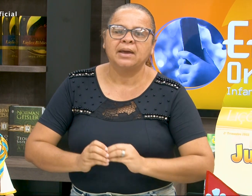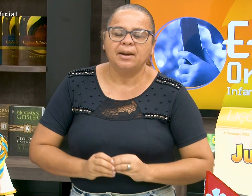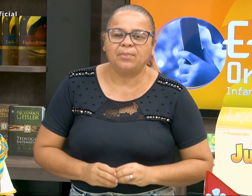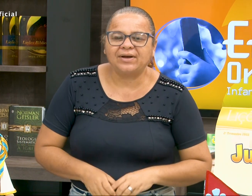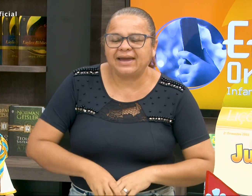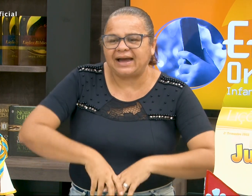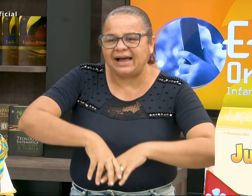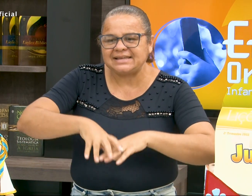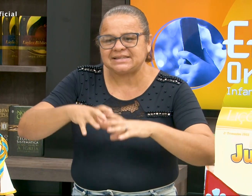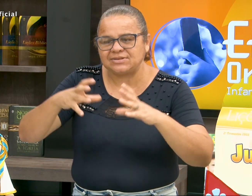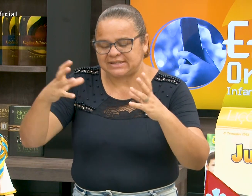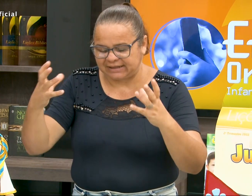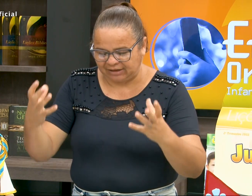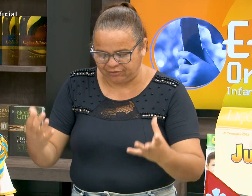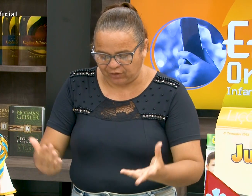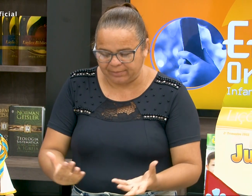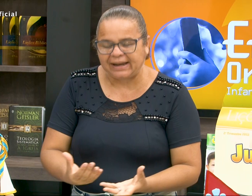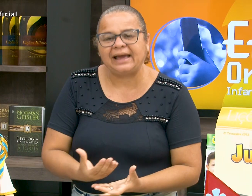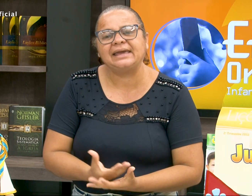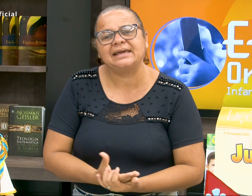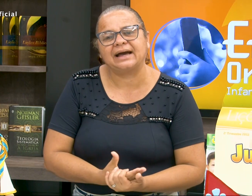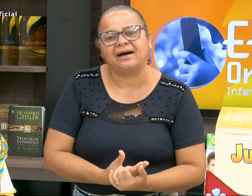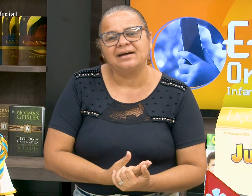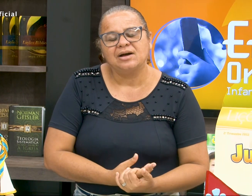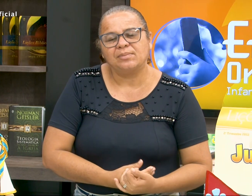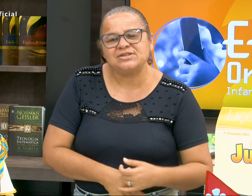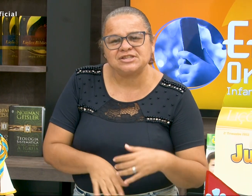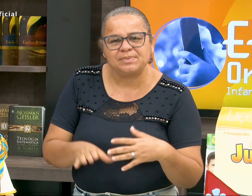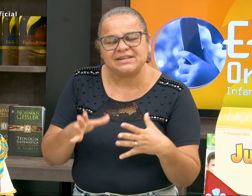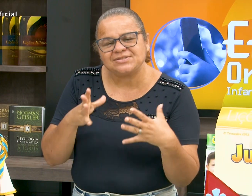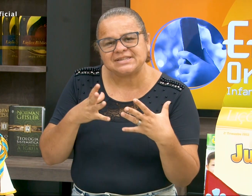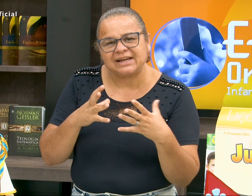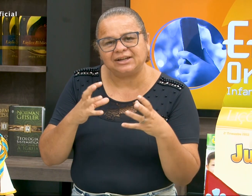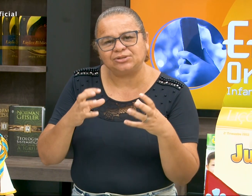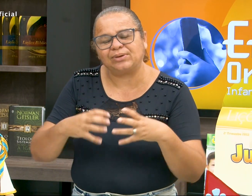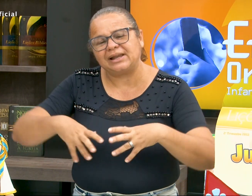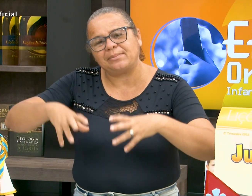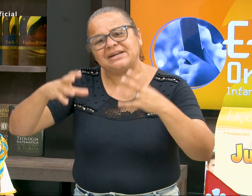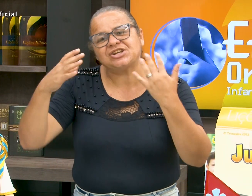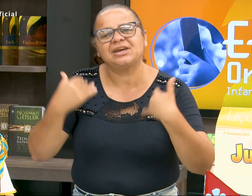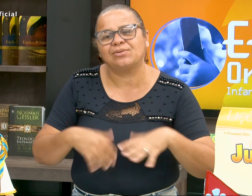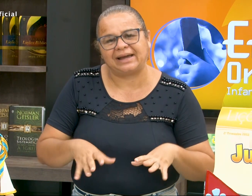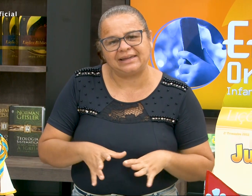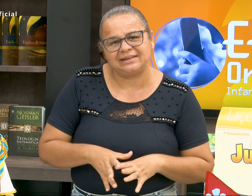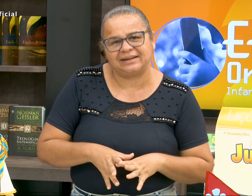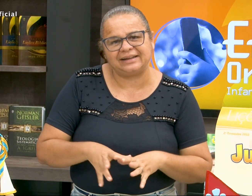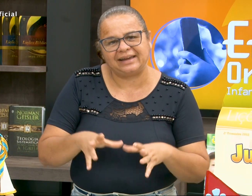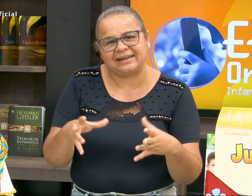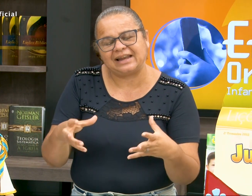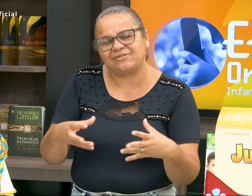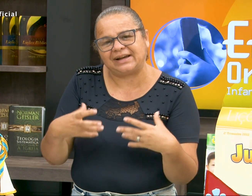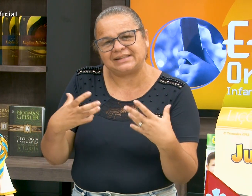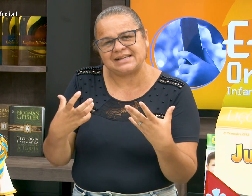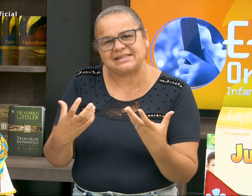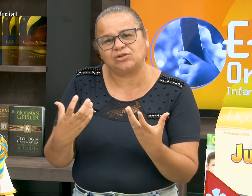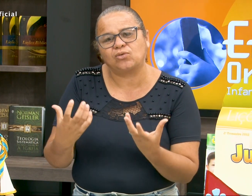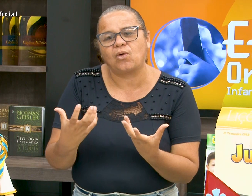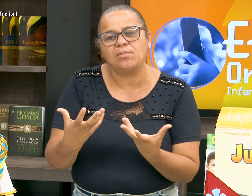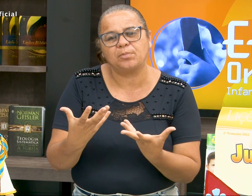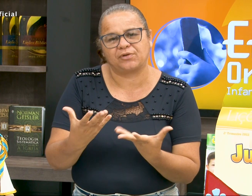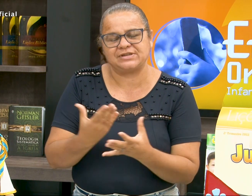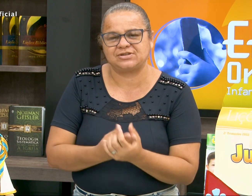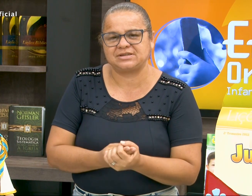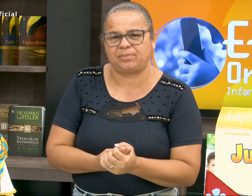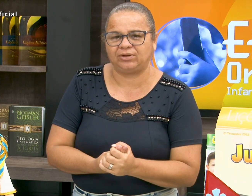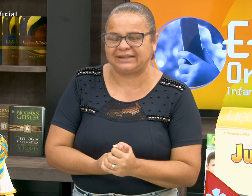lição. Porque a lição, de certa forma, ela é rica. Mas o Espírito Santo, ele é mais rico ainda, né? Que ele vai trazendo